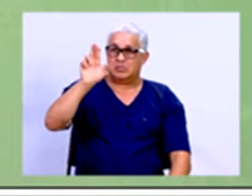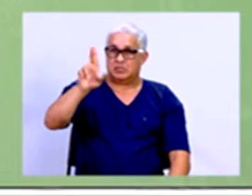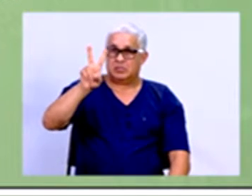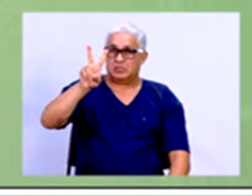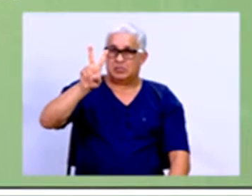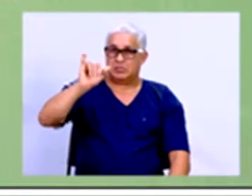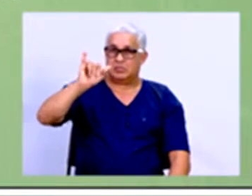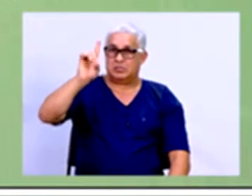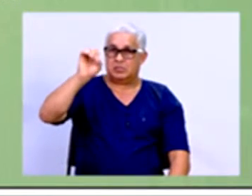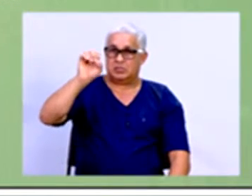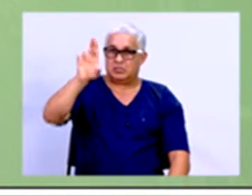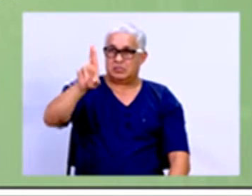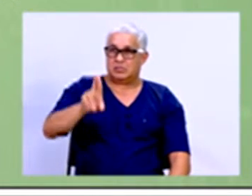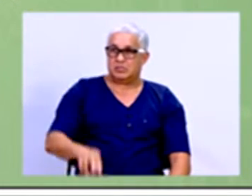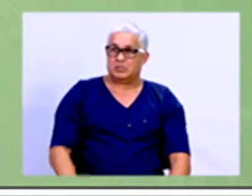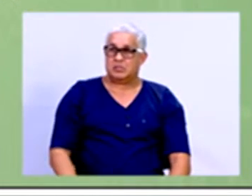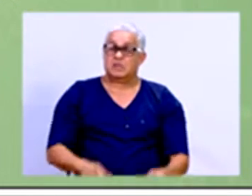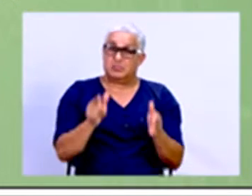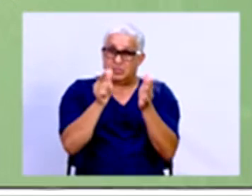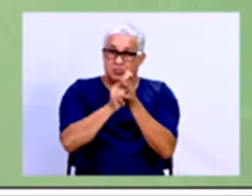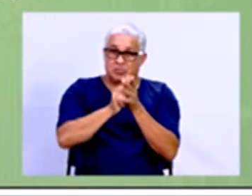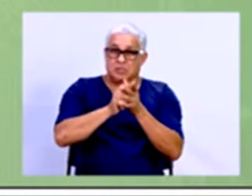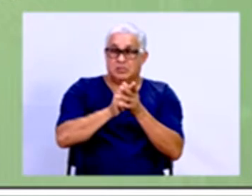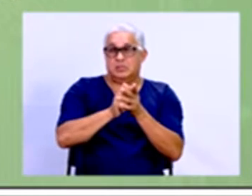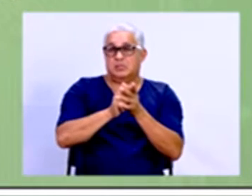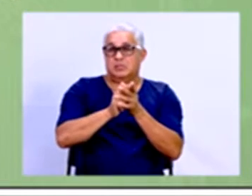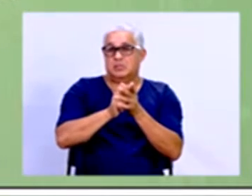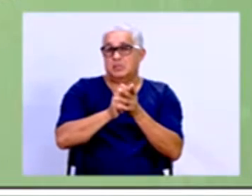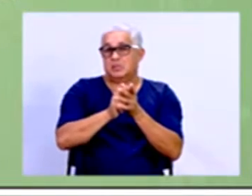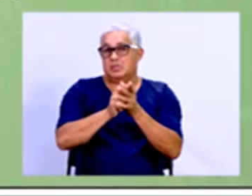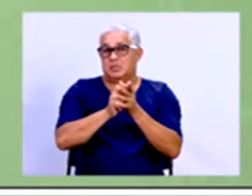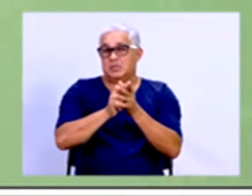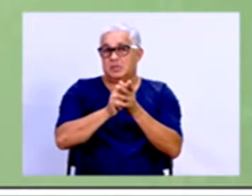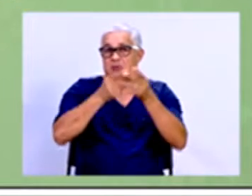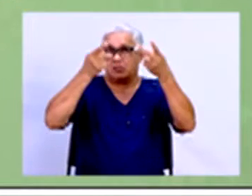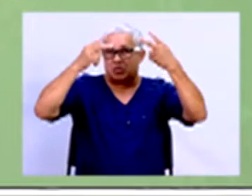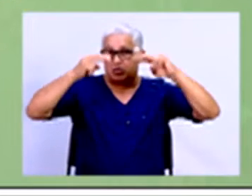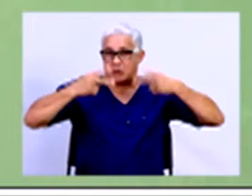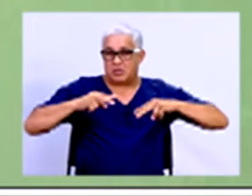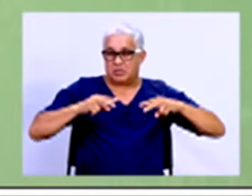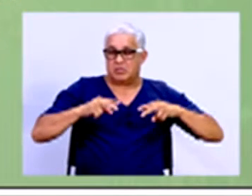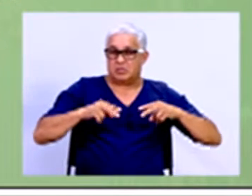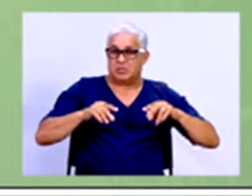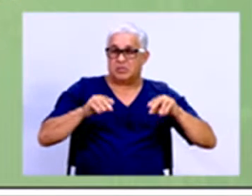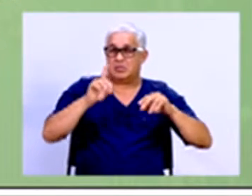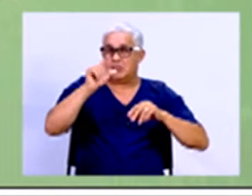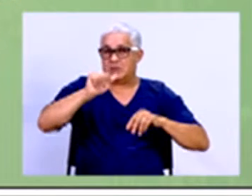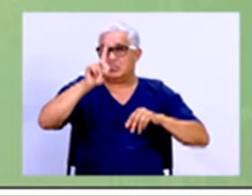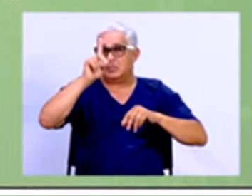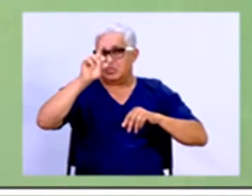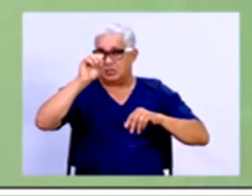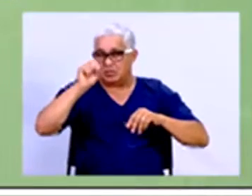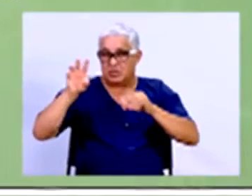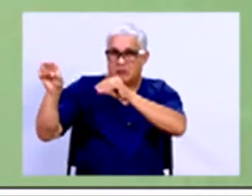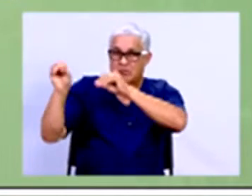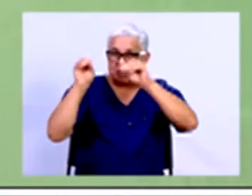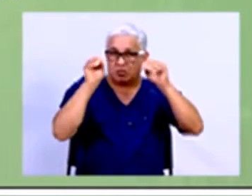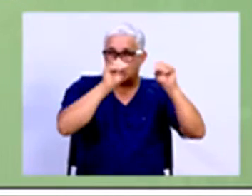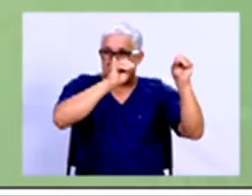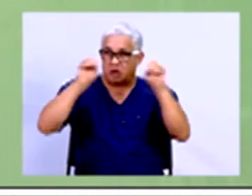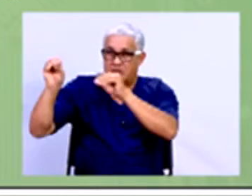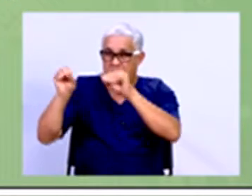formulário, né, geralmente é uma página HTML, vai passar esses dados de um lugar para o outro, né, e um programa em PHP que